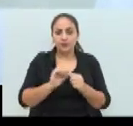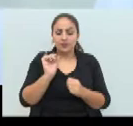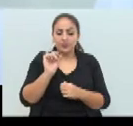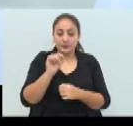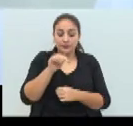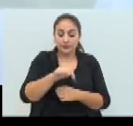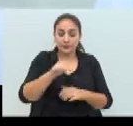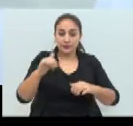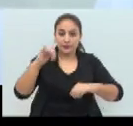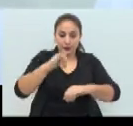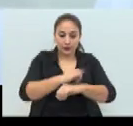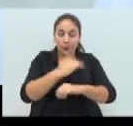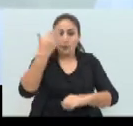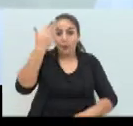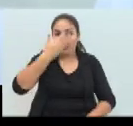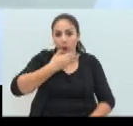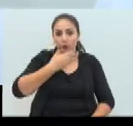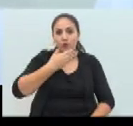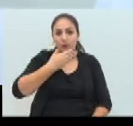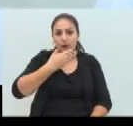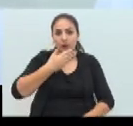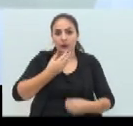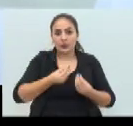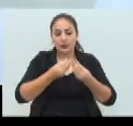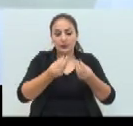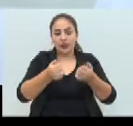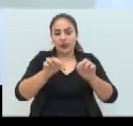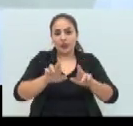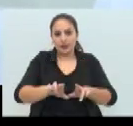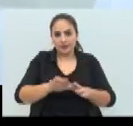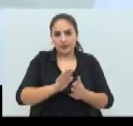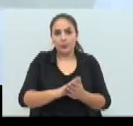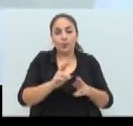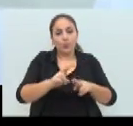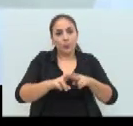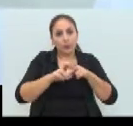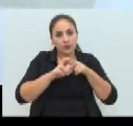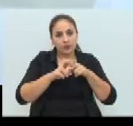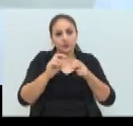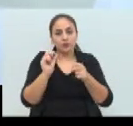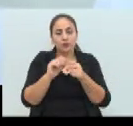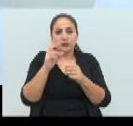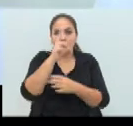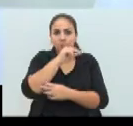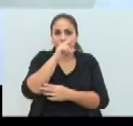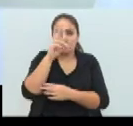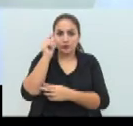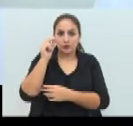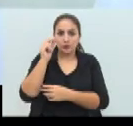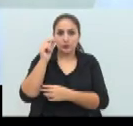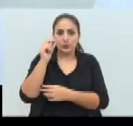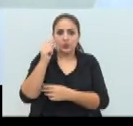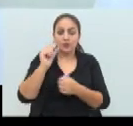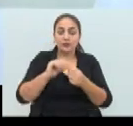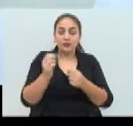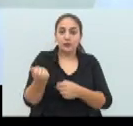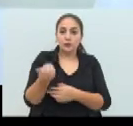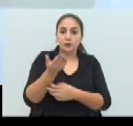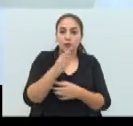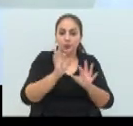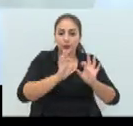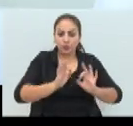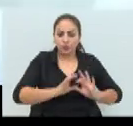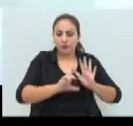o Aeroclube precisasse comprovar a concessão de área. Então isso motivou a Prefeitura Municipal então a remeter um